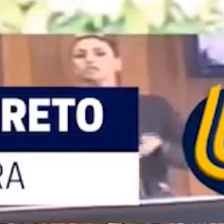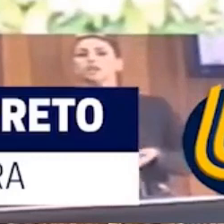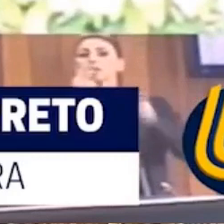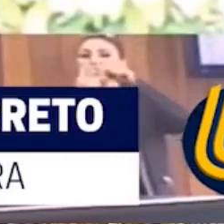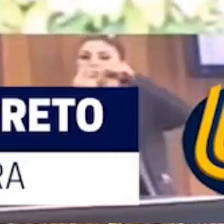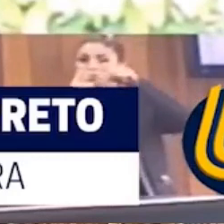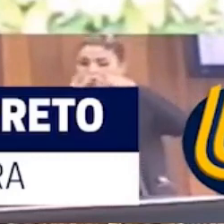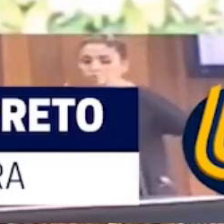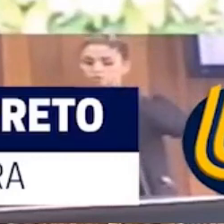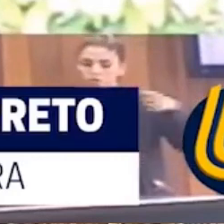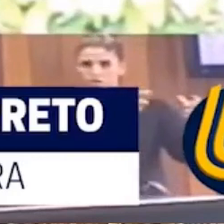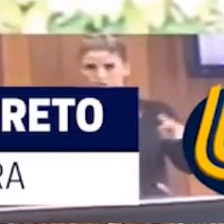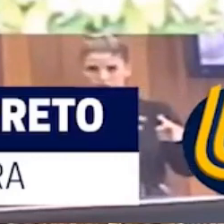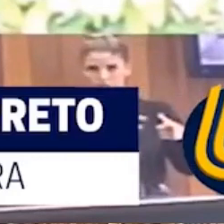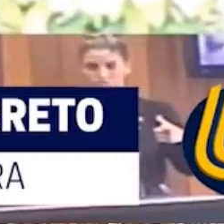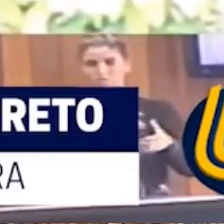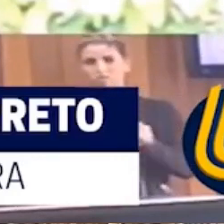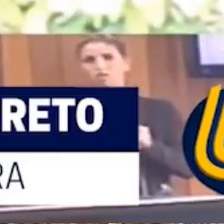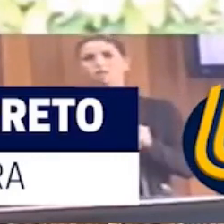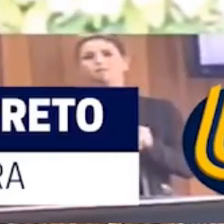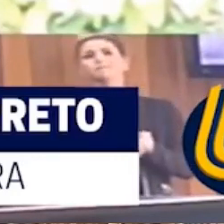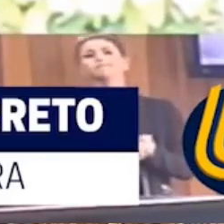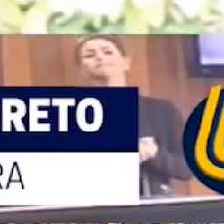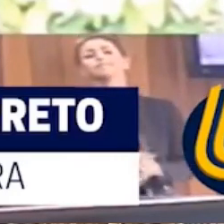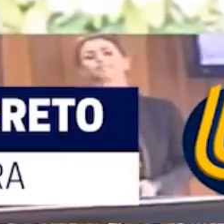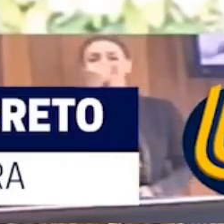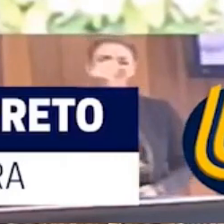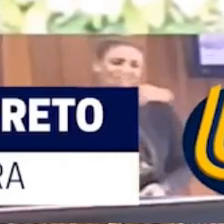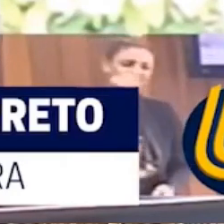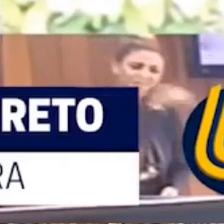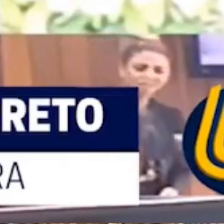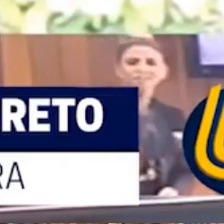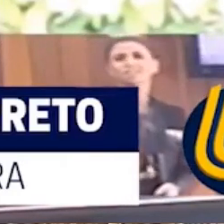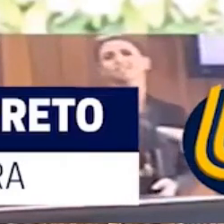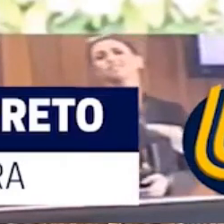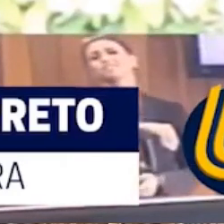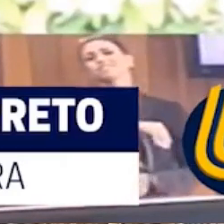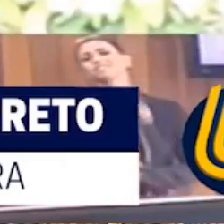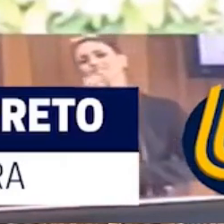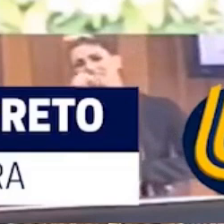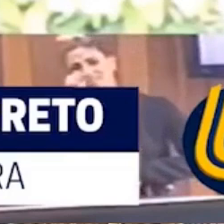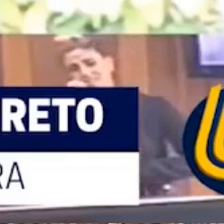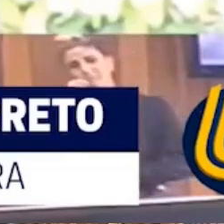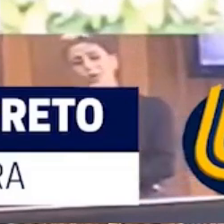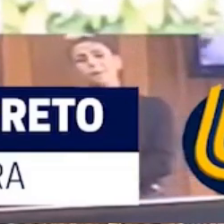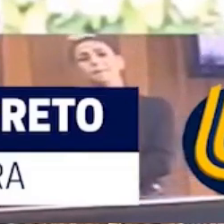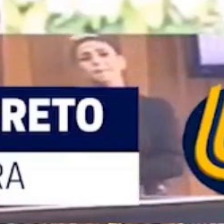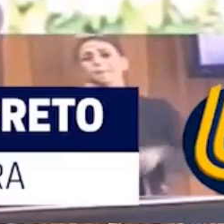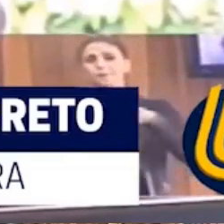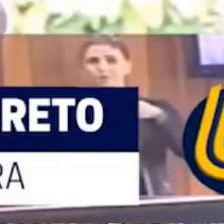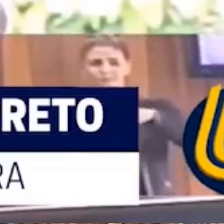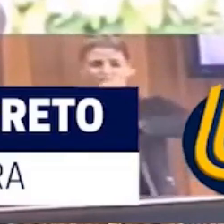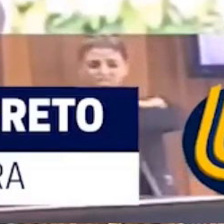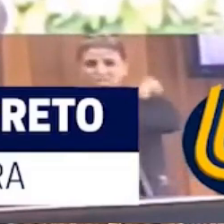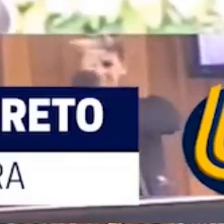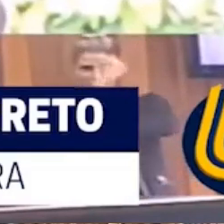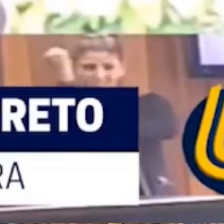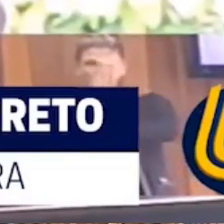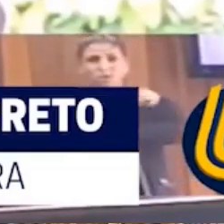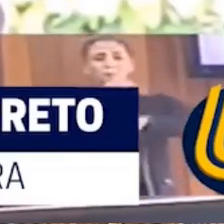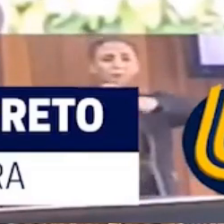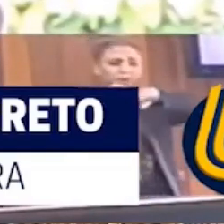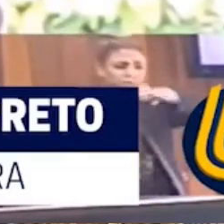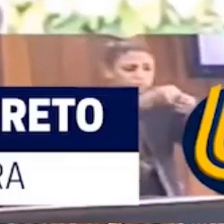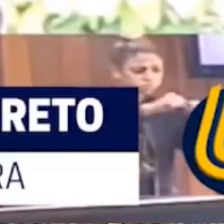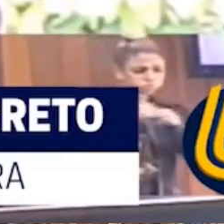salas completamente abandonadas, sem janelas, que foram arrombadas, arrancadas, sem